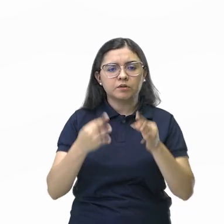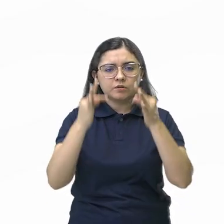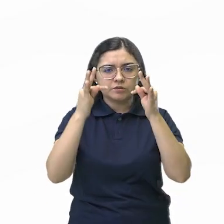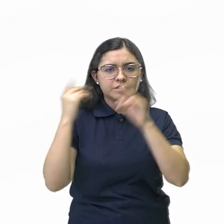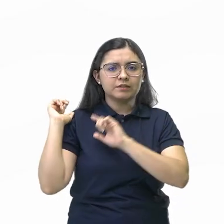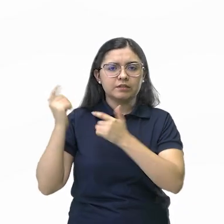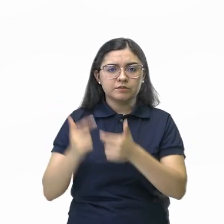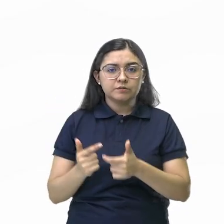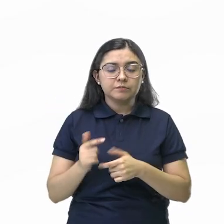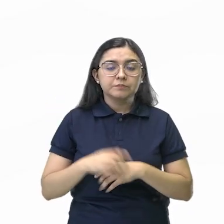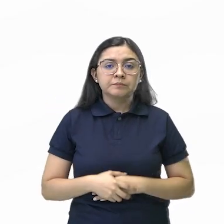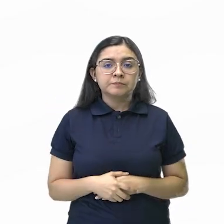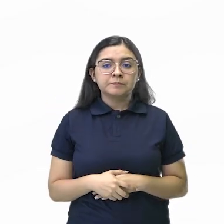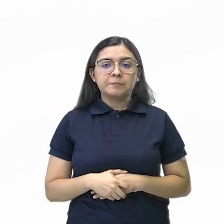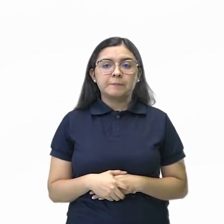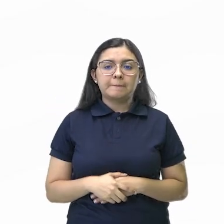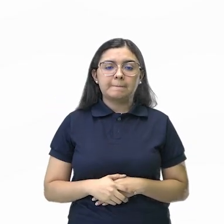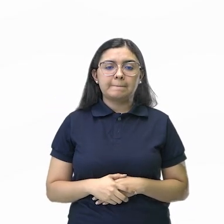tradicional, tá bom?